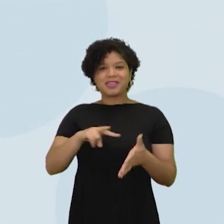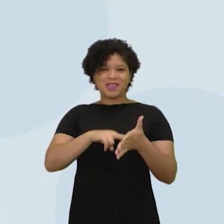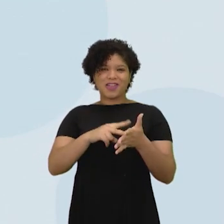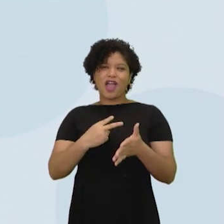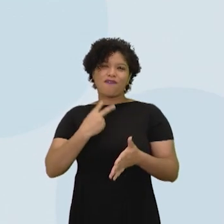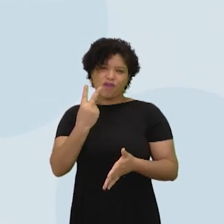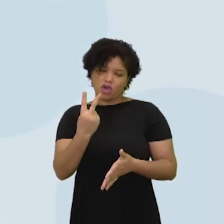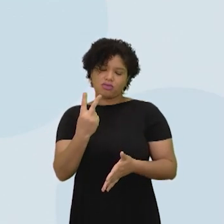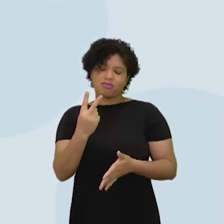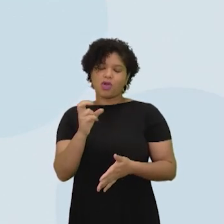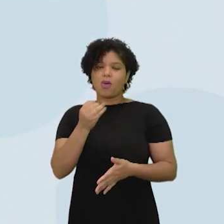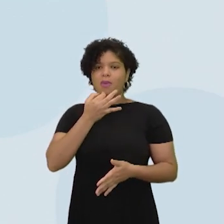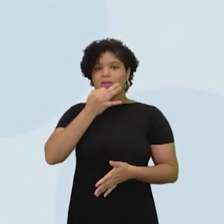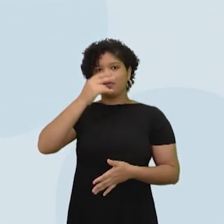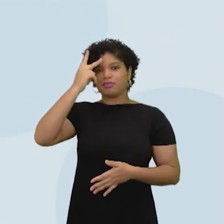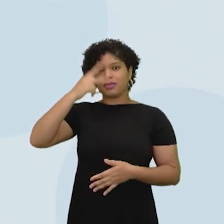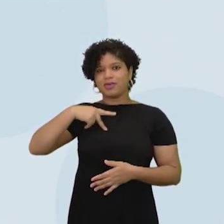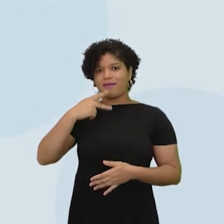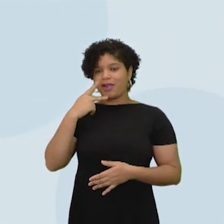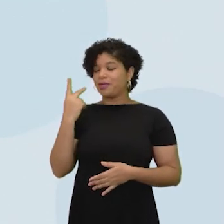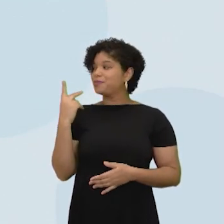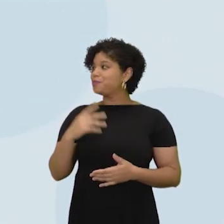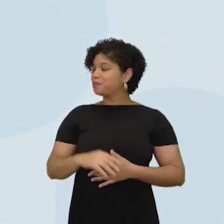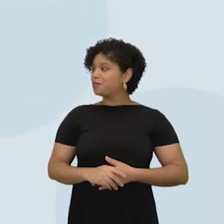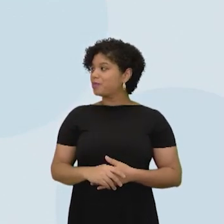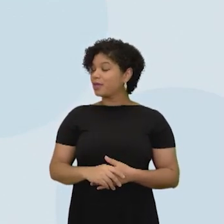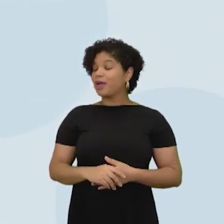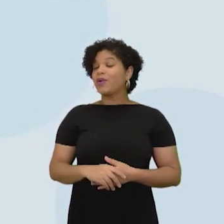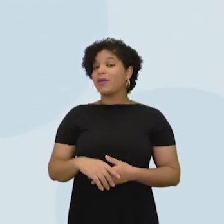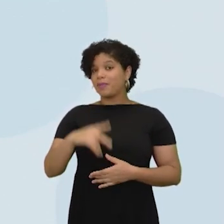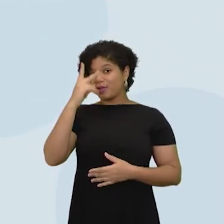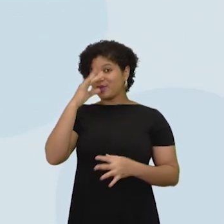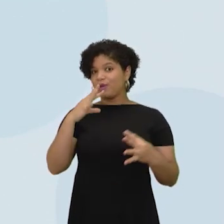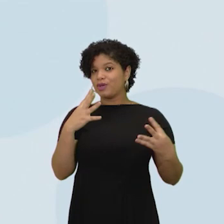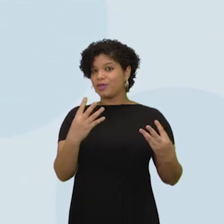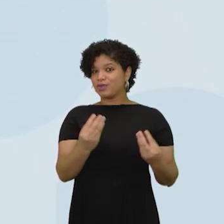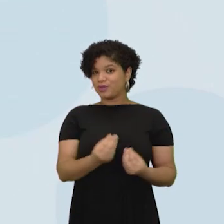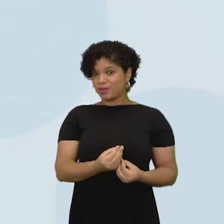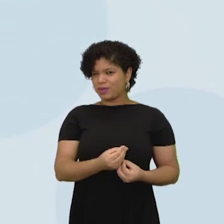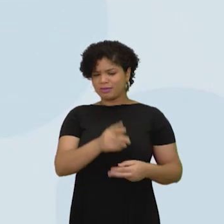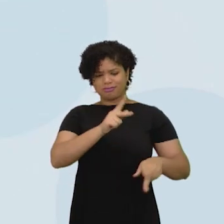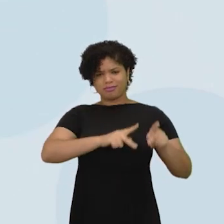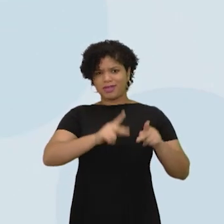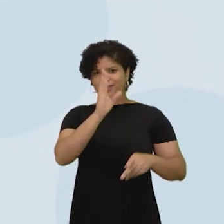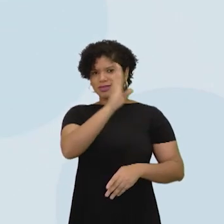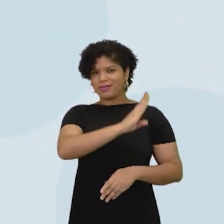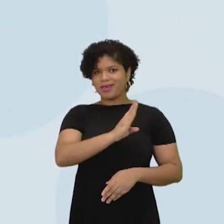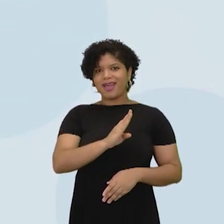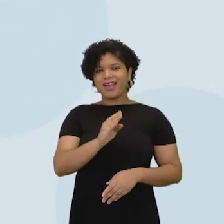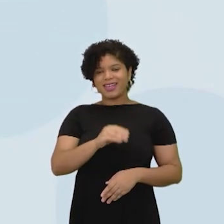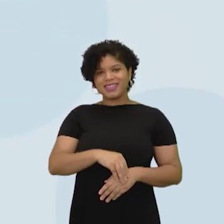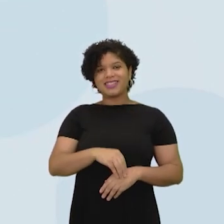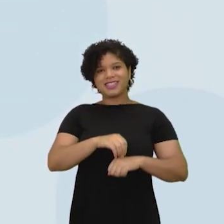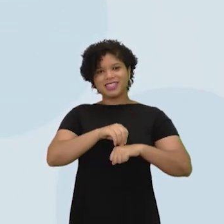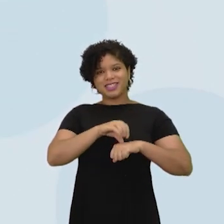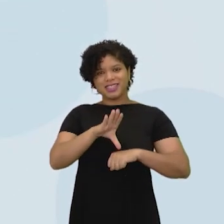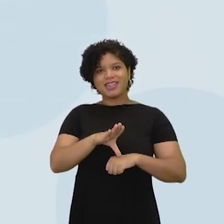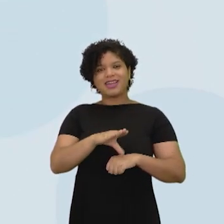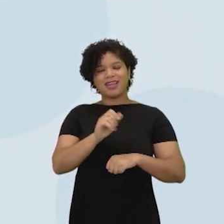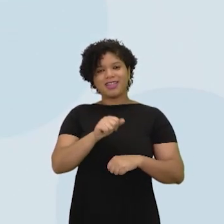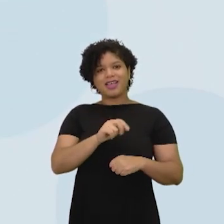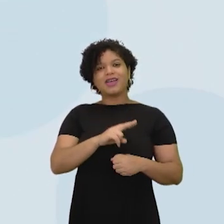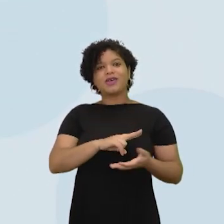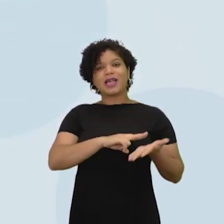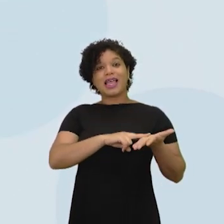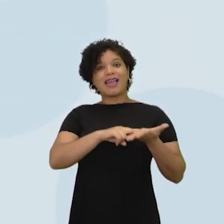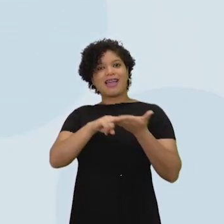nas agências do Correios formulários para que a sociedade brasileira se manifestasse com sugestões.